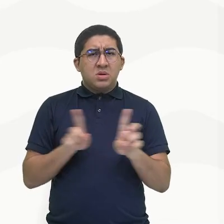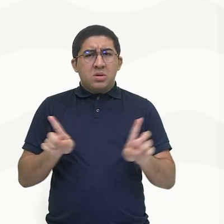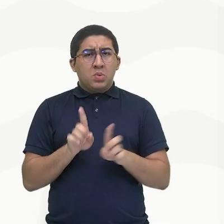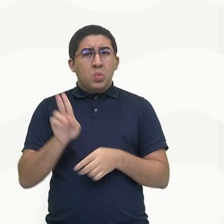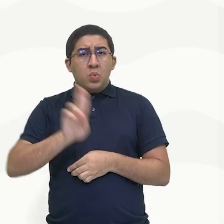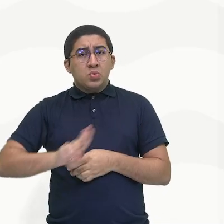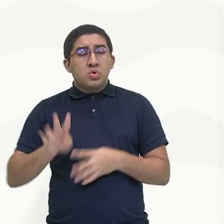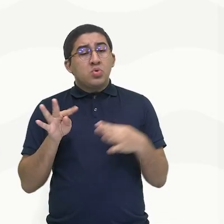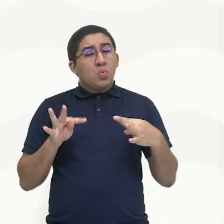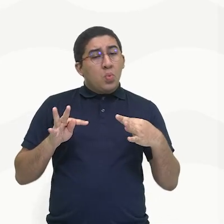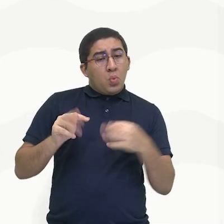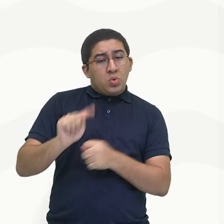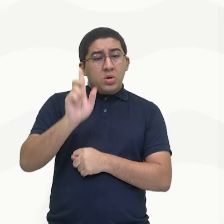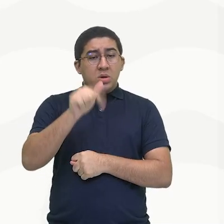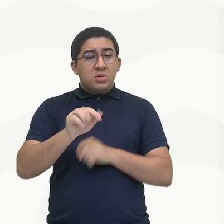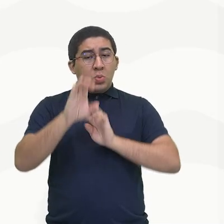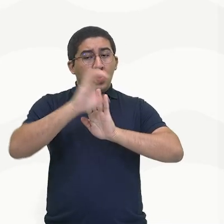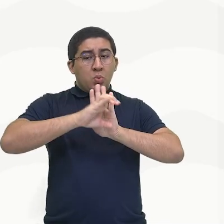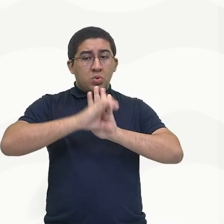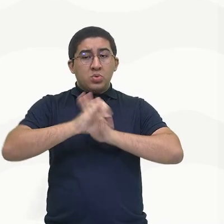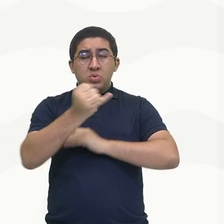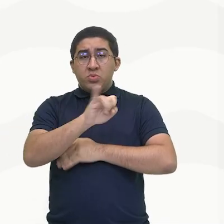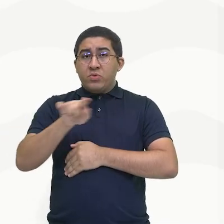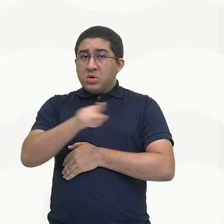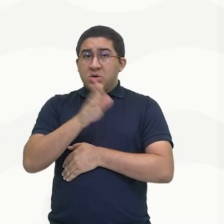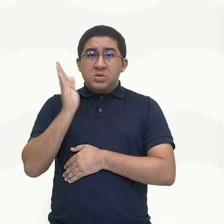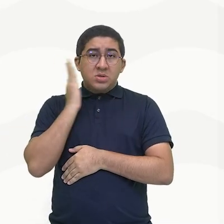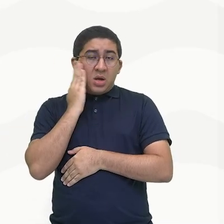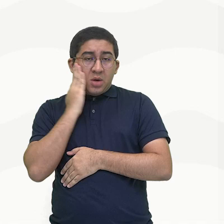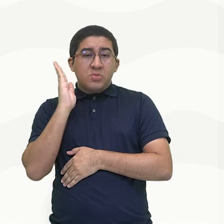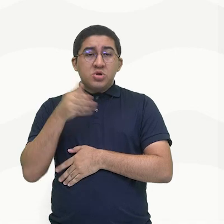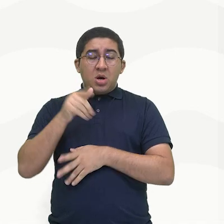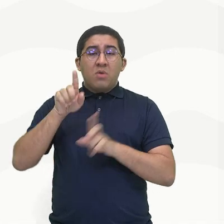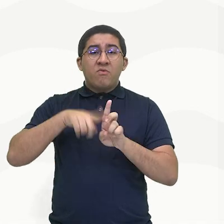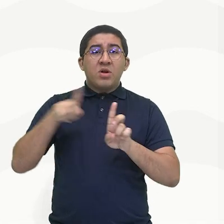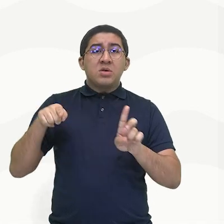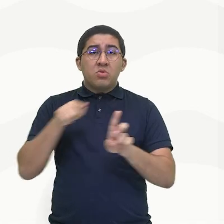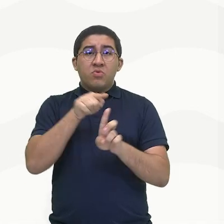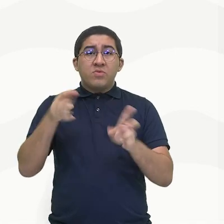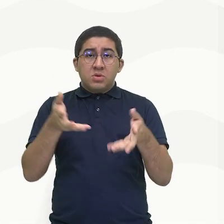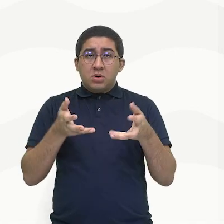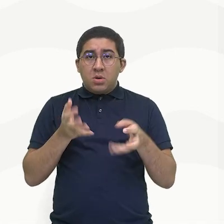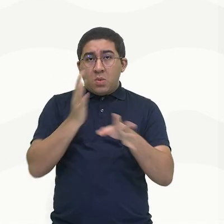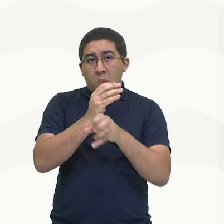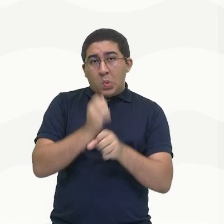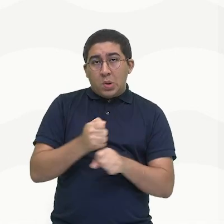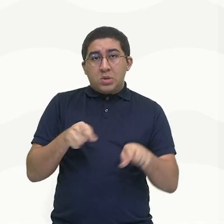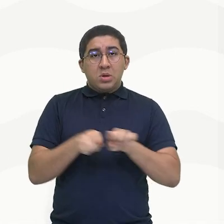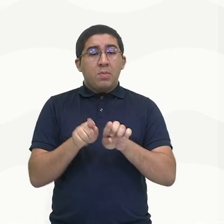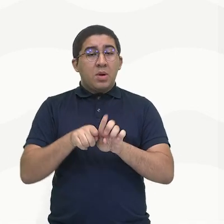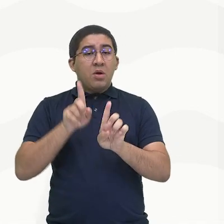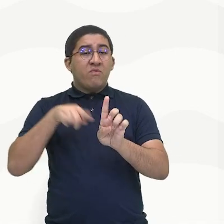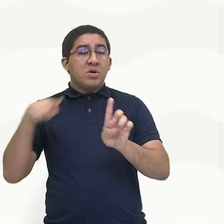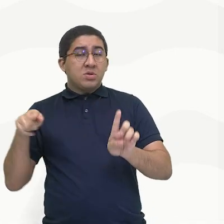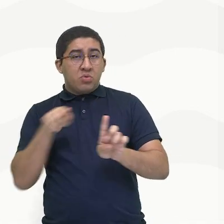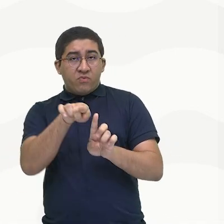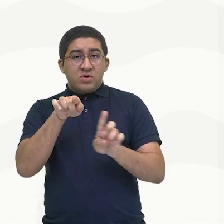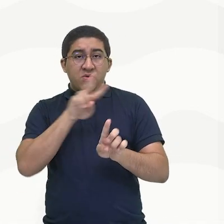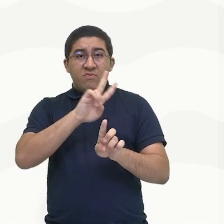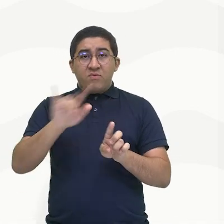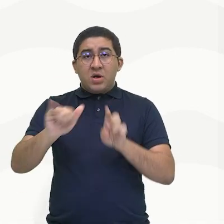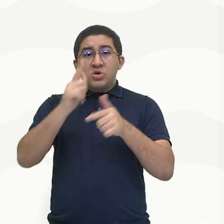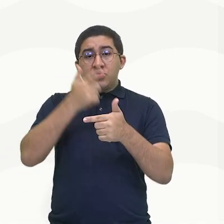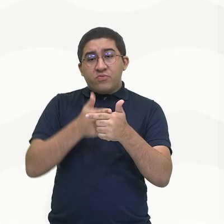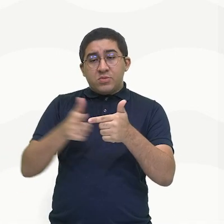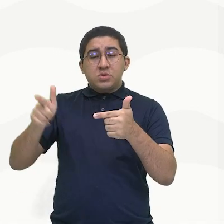usar toda essa definição. Se você já souber a variação que você está querendo calcular e a variação que você vai